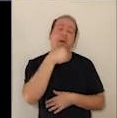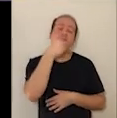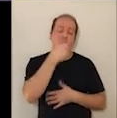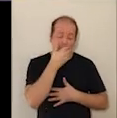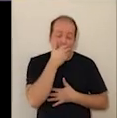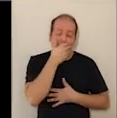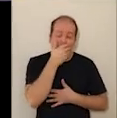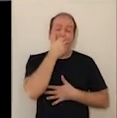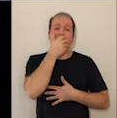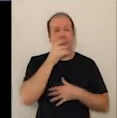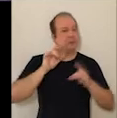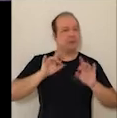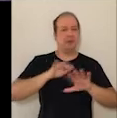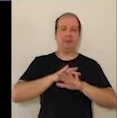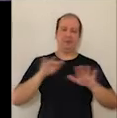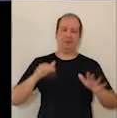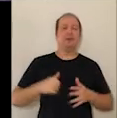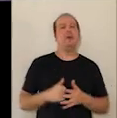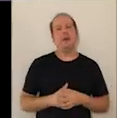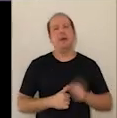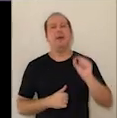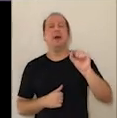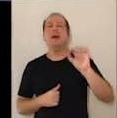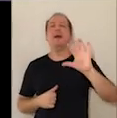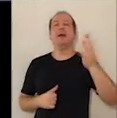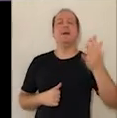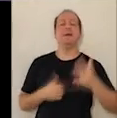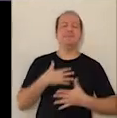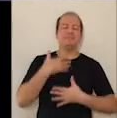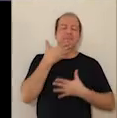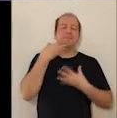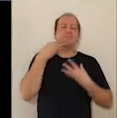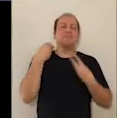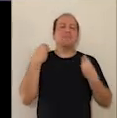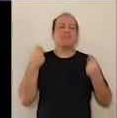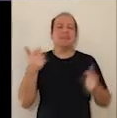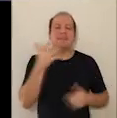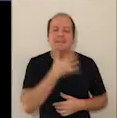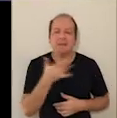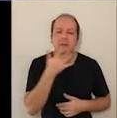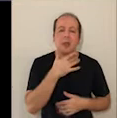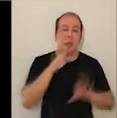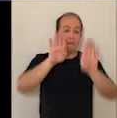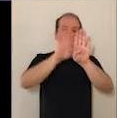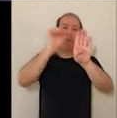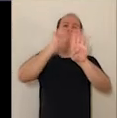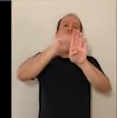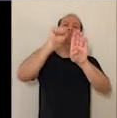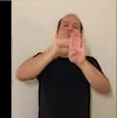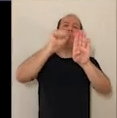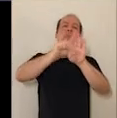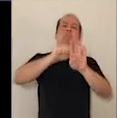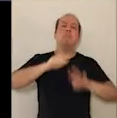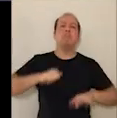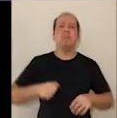fraquinha. Busca. Que pândega deliciosa! Batidos na porta.